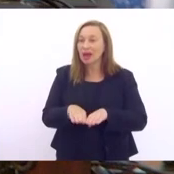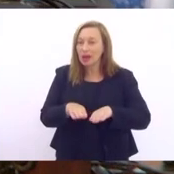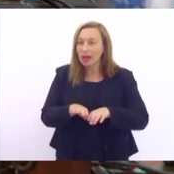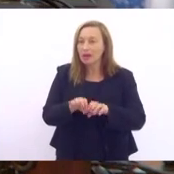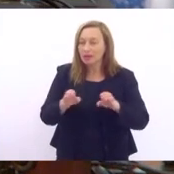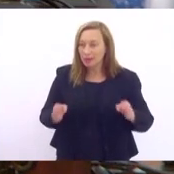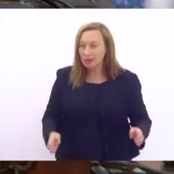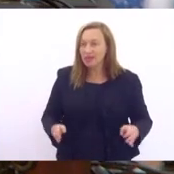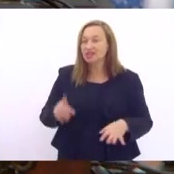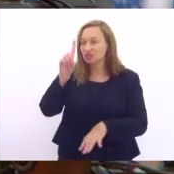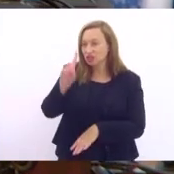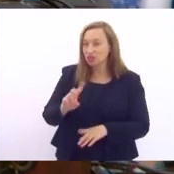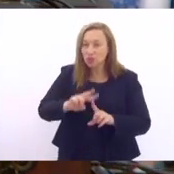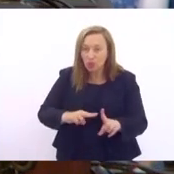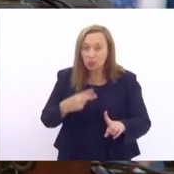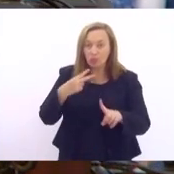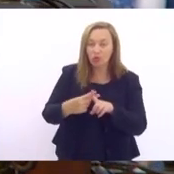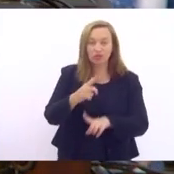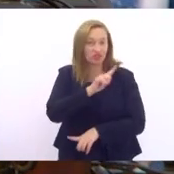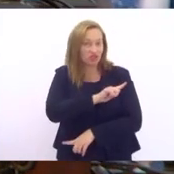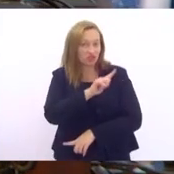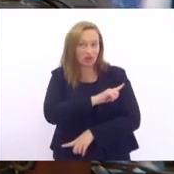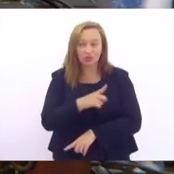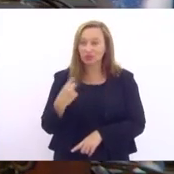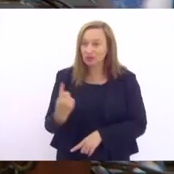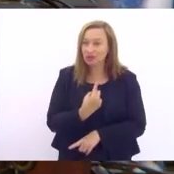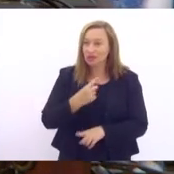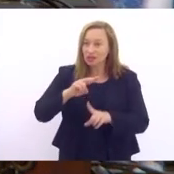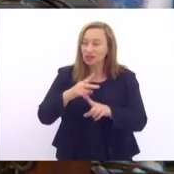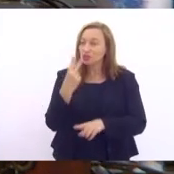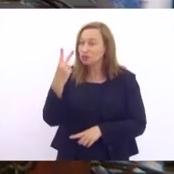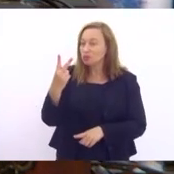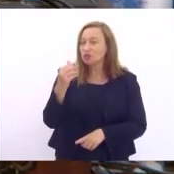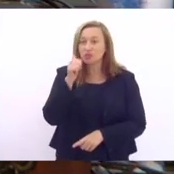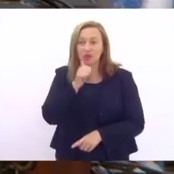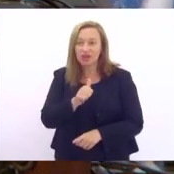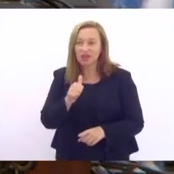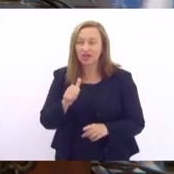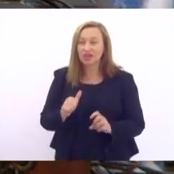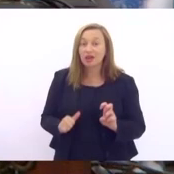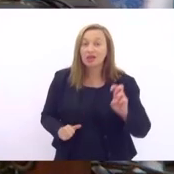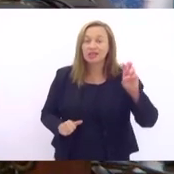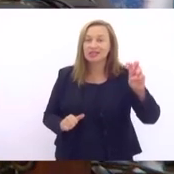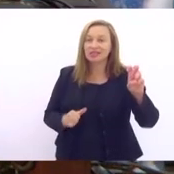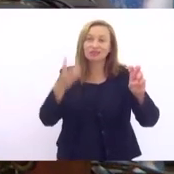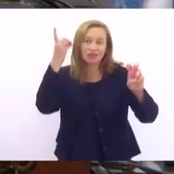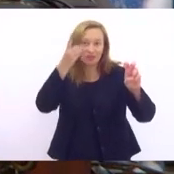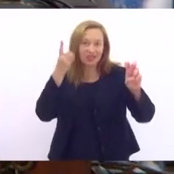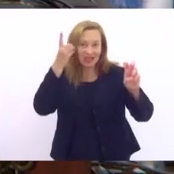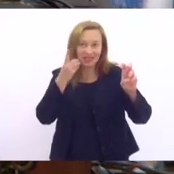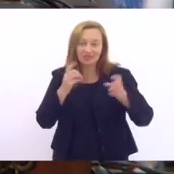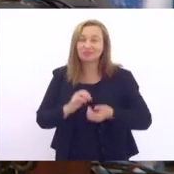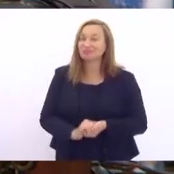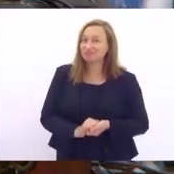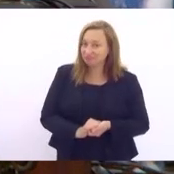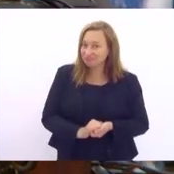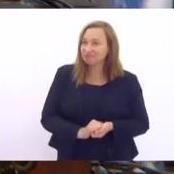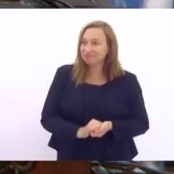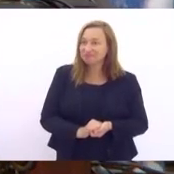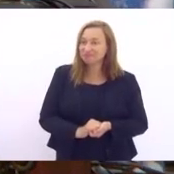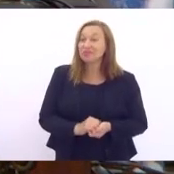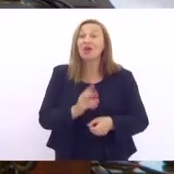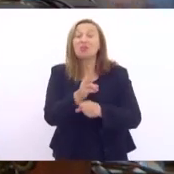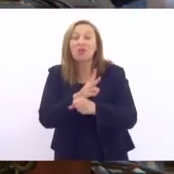gestão. Saltou de 2 mulheres para 5 deputadas. Com isso, procuramos aumentar ainda mais